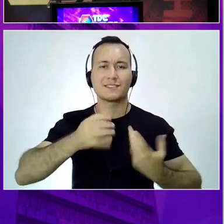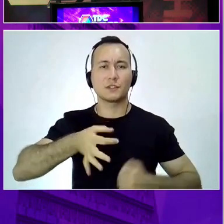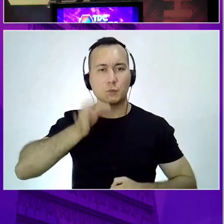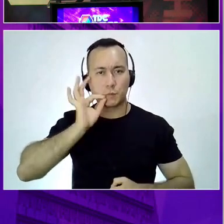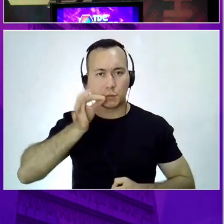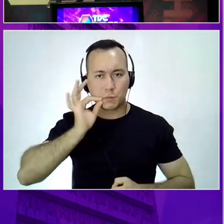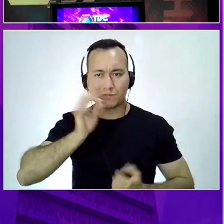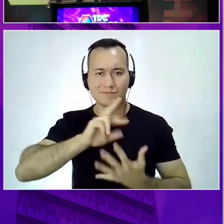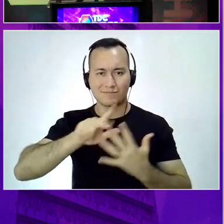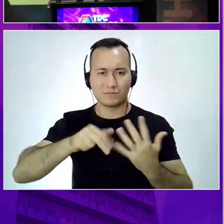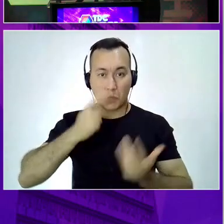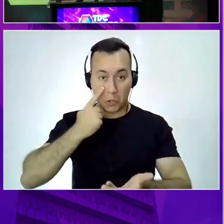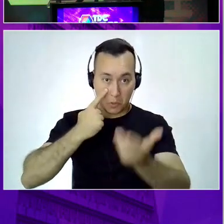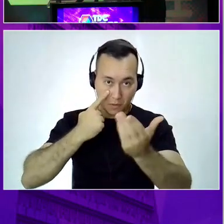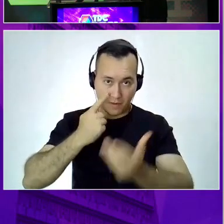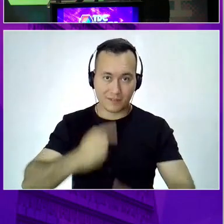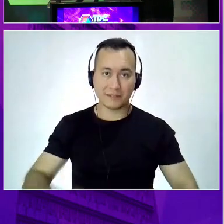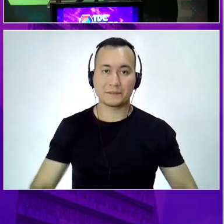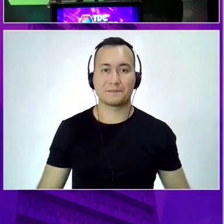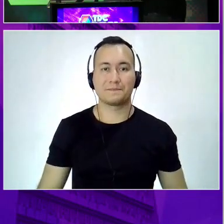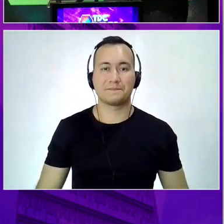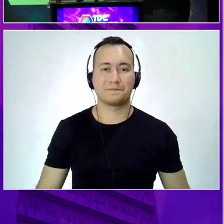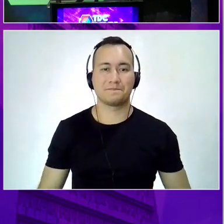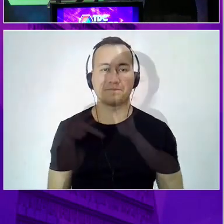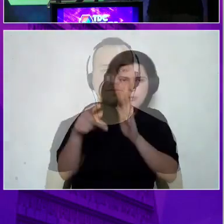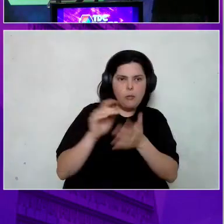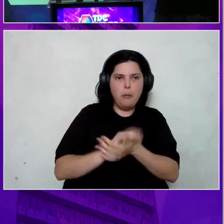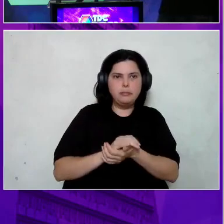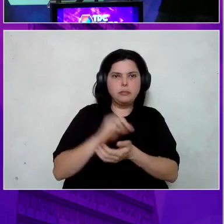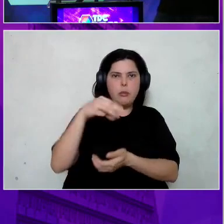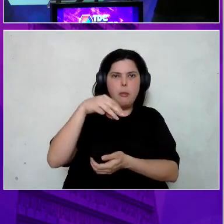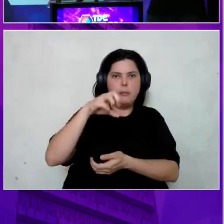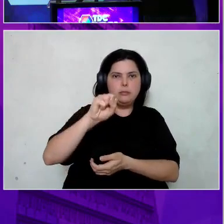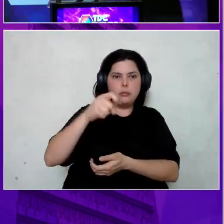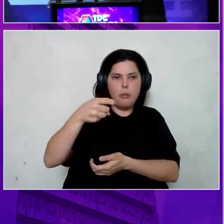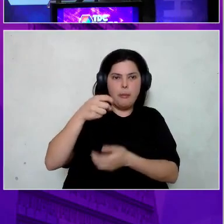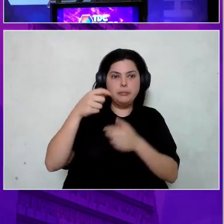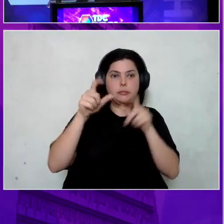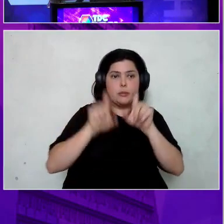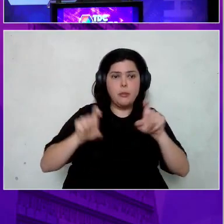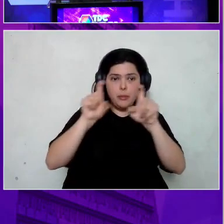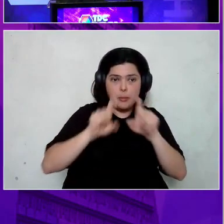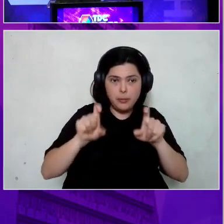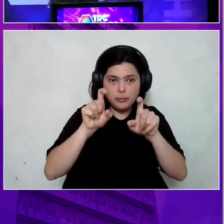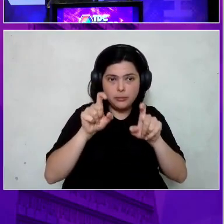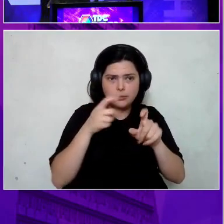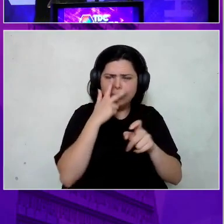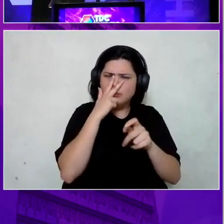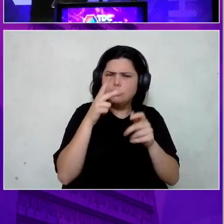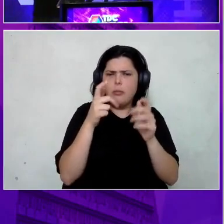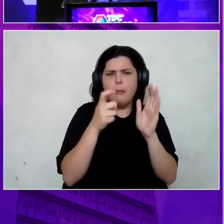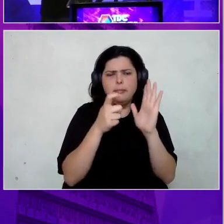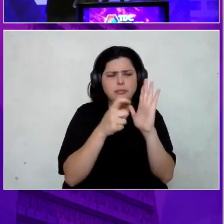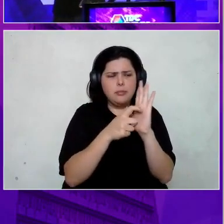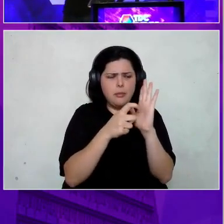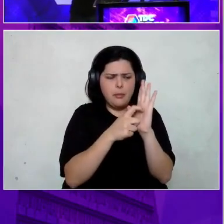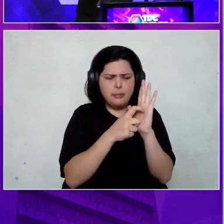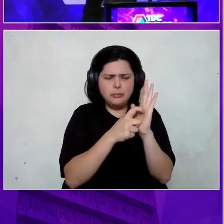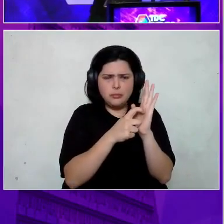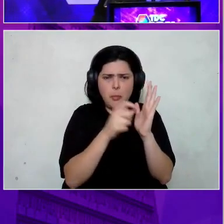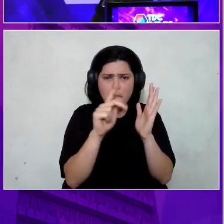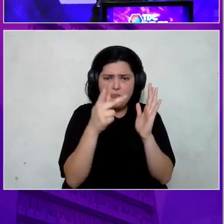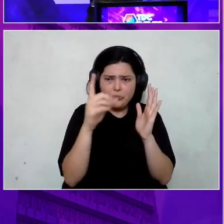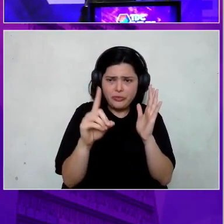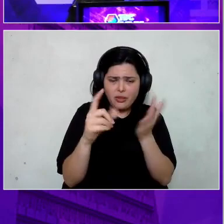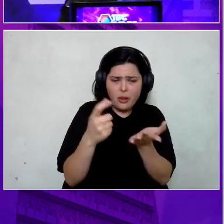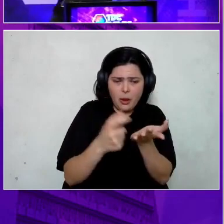foi esse daqui, né? É um MSX, é um computador que nem HD ele tem, né? Então,